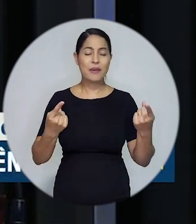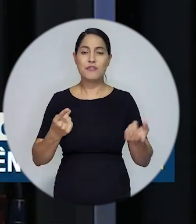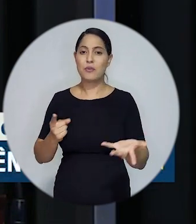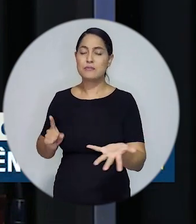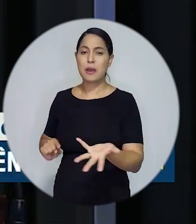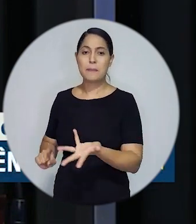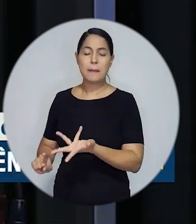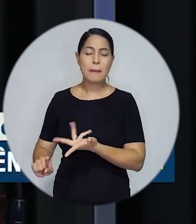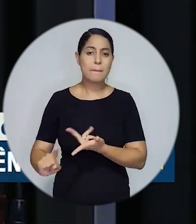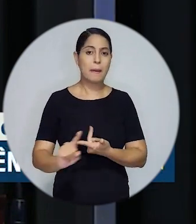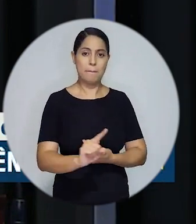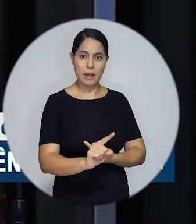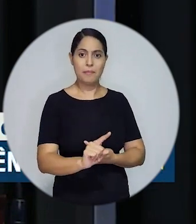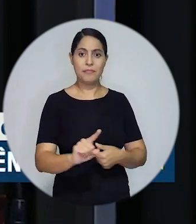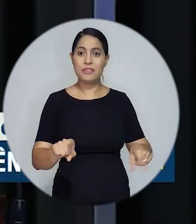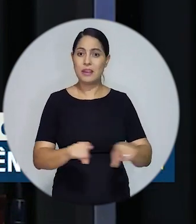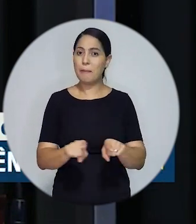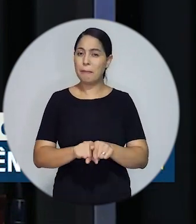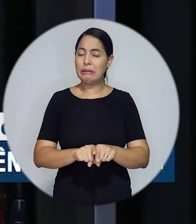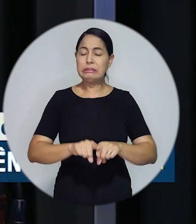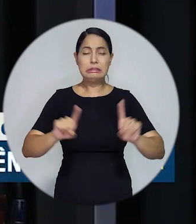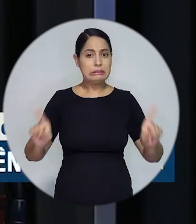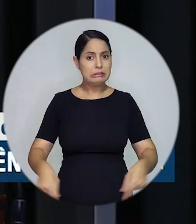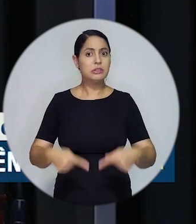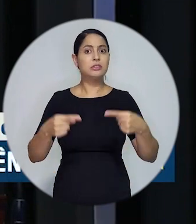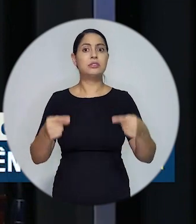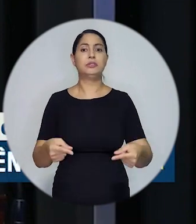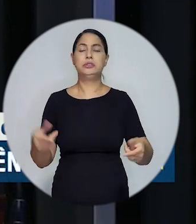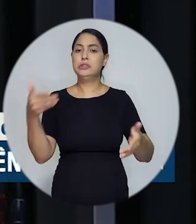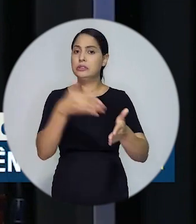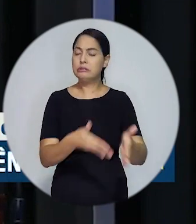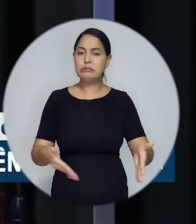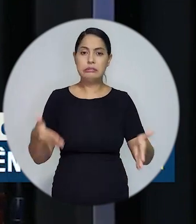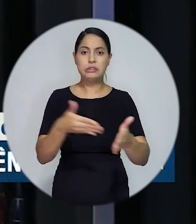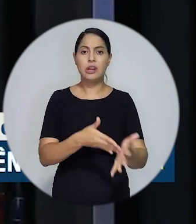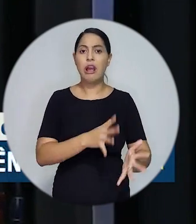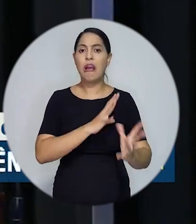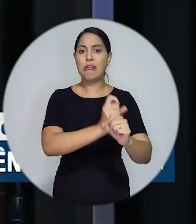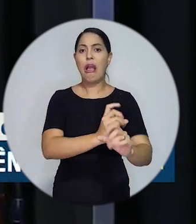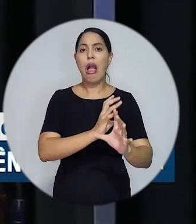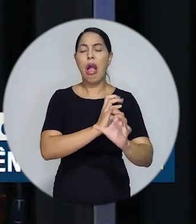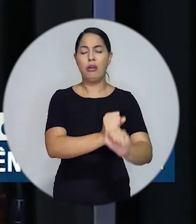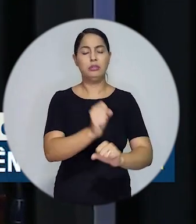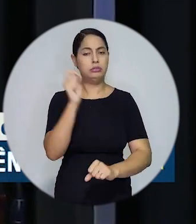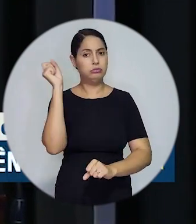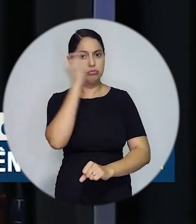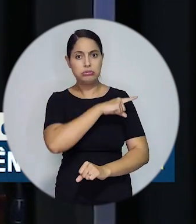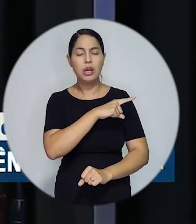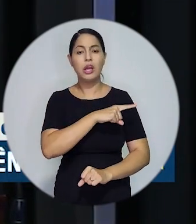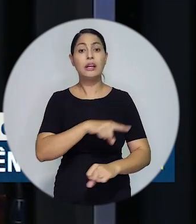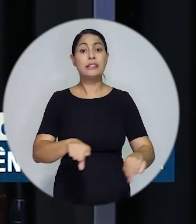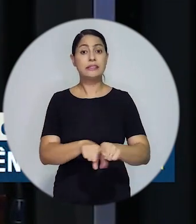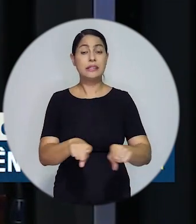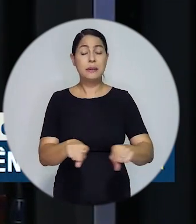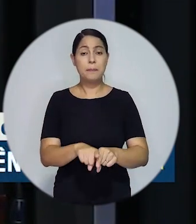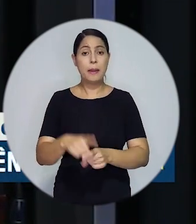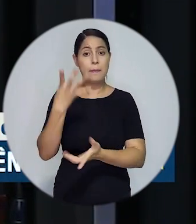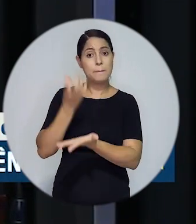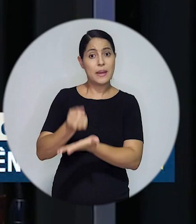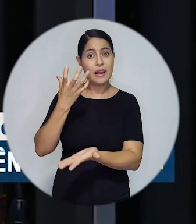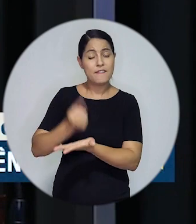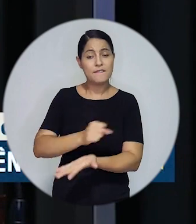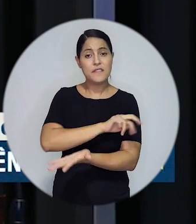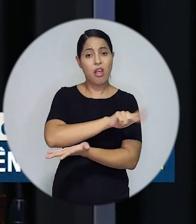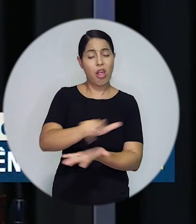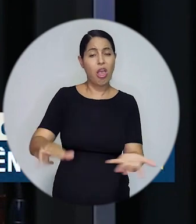desafios, reduções de direitos, dificuldades de cálculo, algumas reduções até